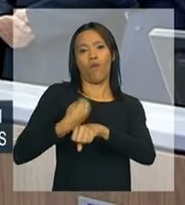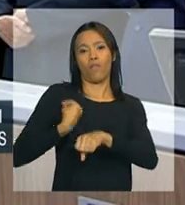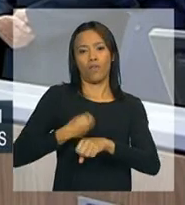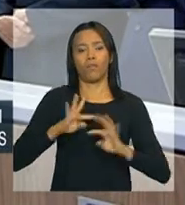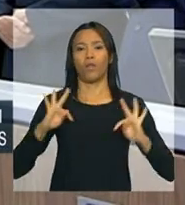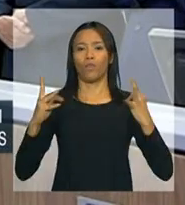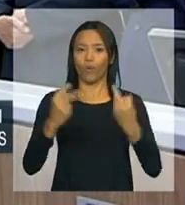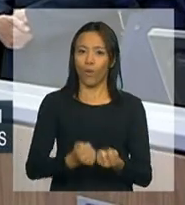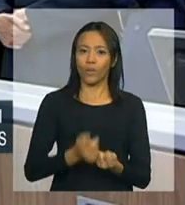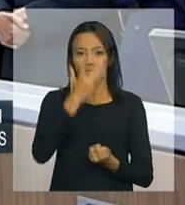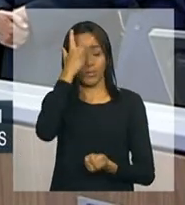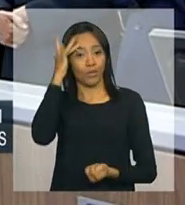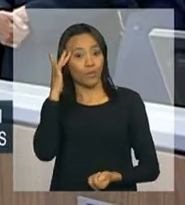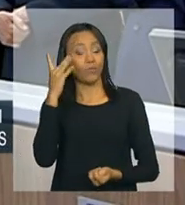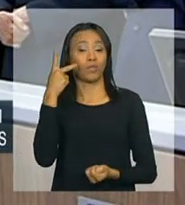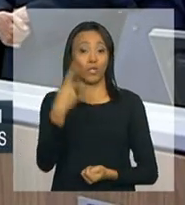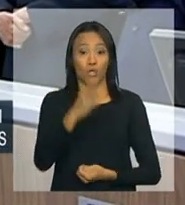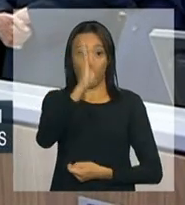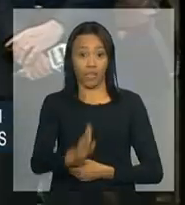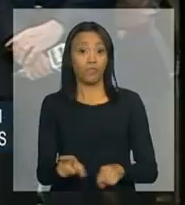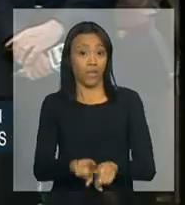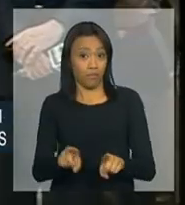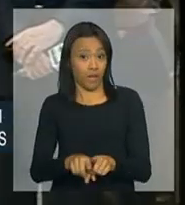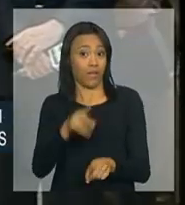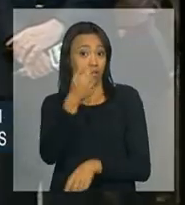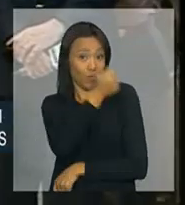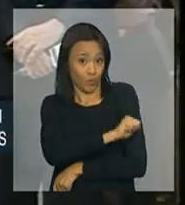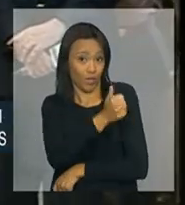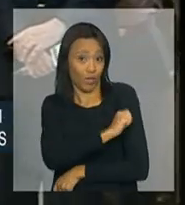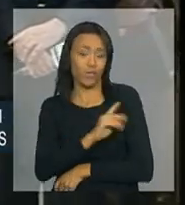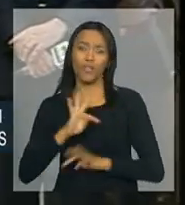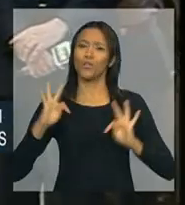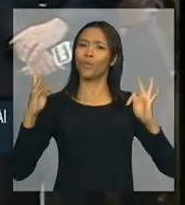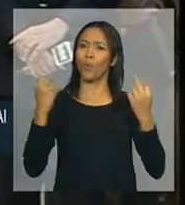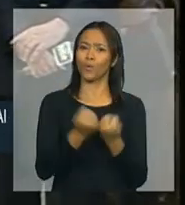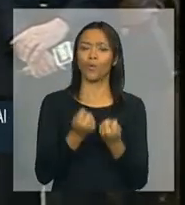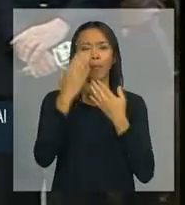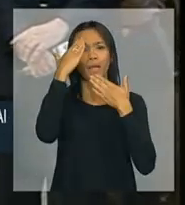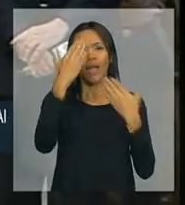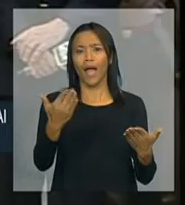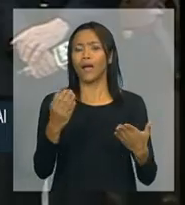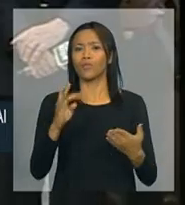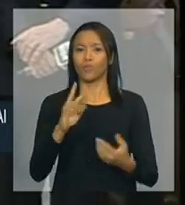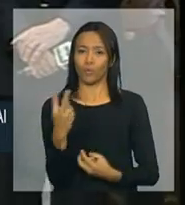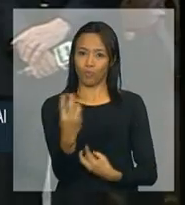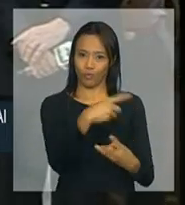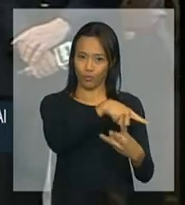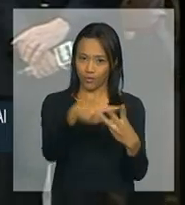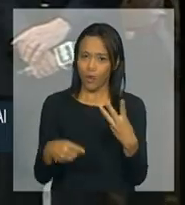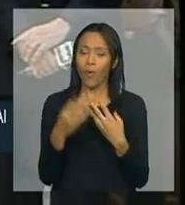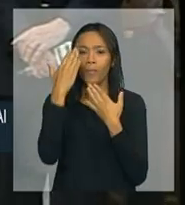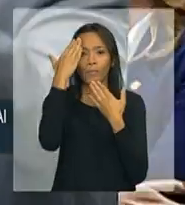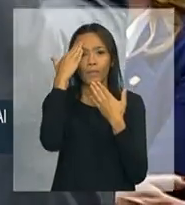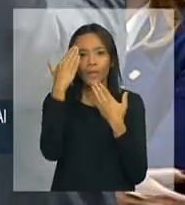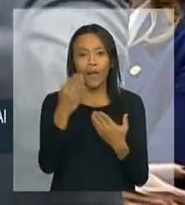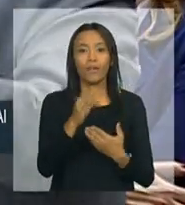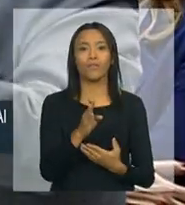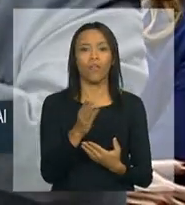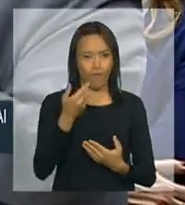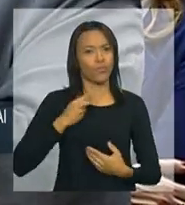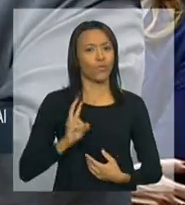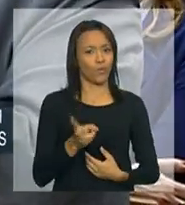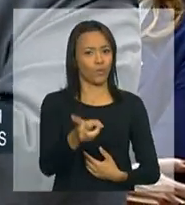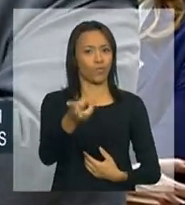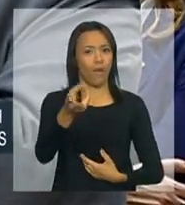brasileiros, para todos os cariocas, e ter grandes jogos, grandes eventos. Obrigado, Sérgio. Obrigado, Pezão. Obrigado, Beltrame. Vamos